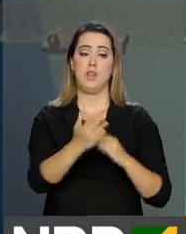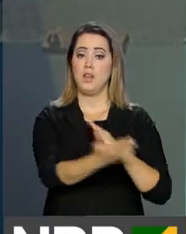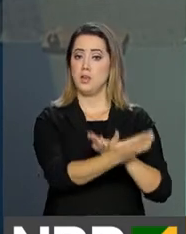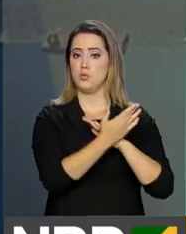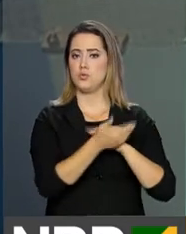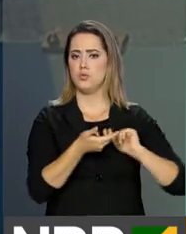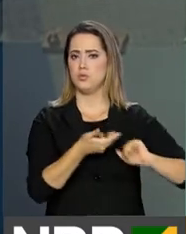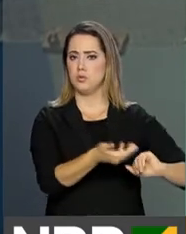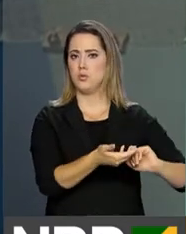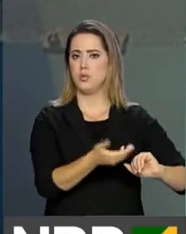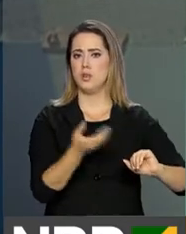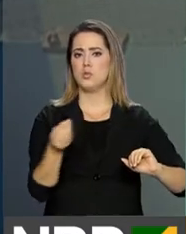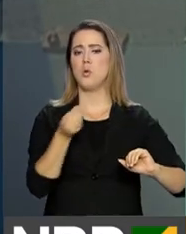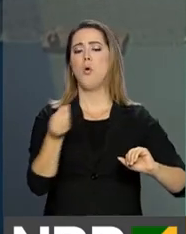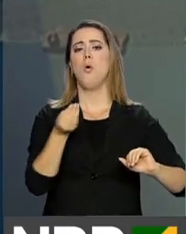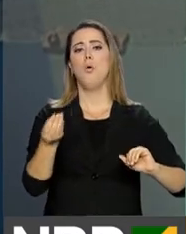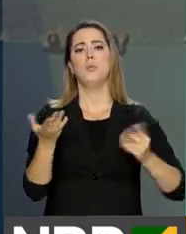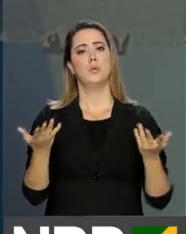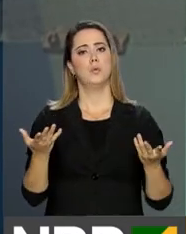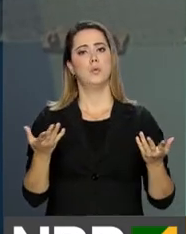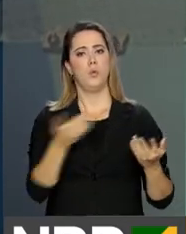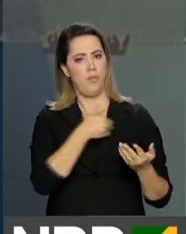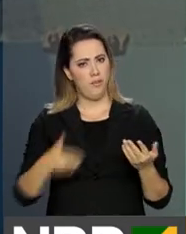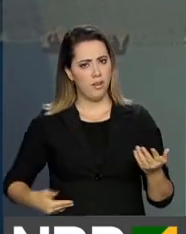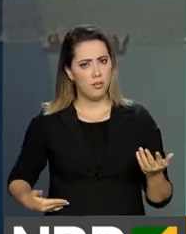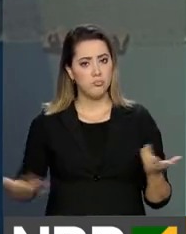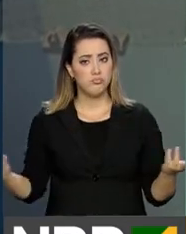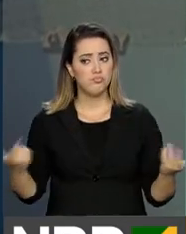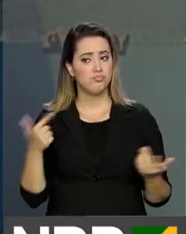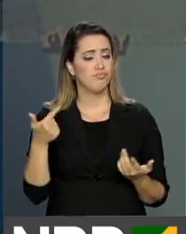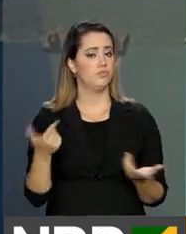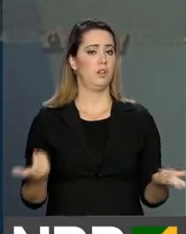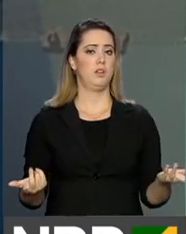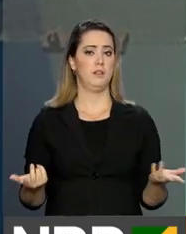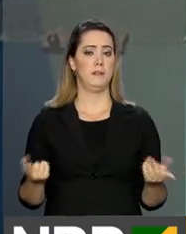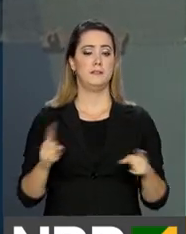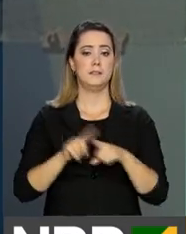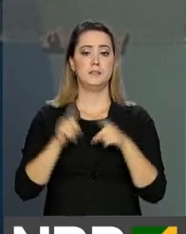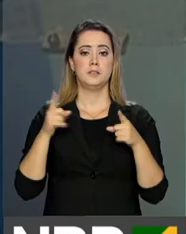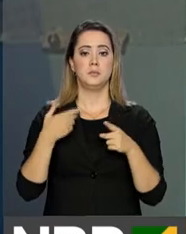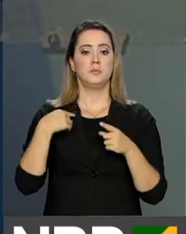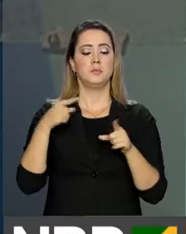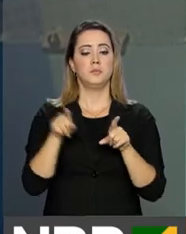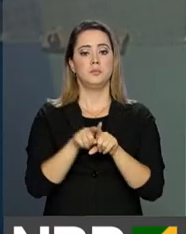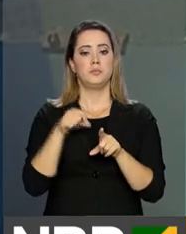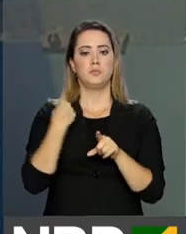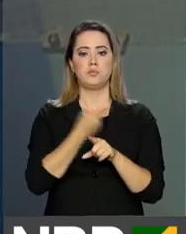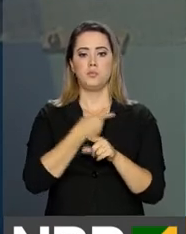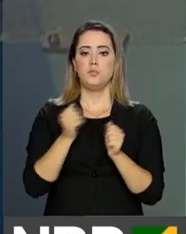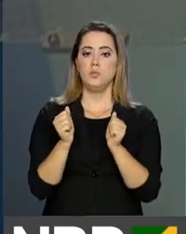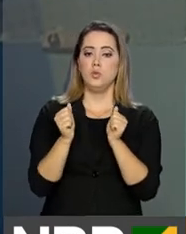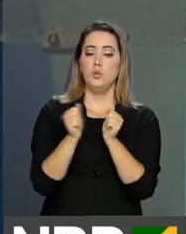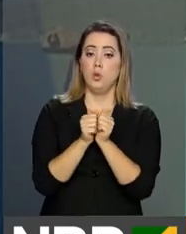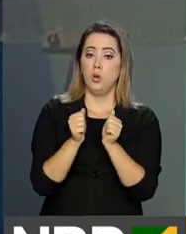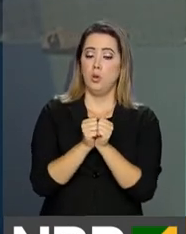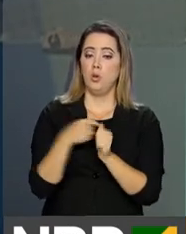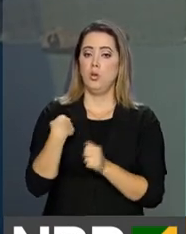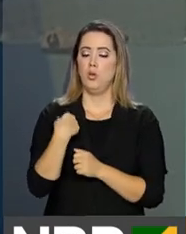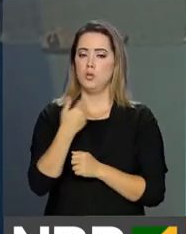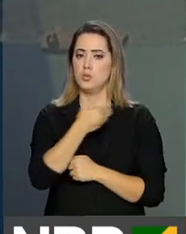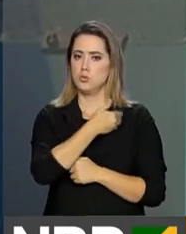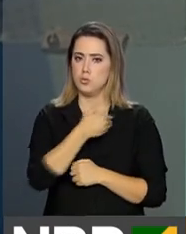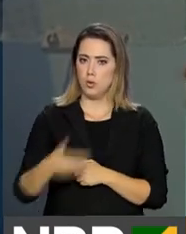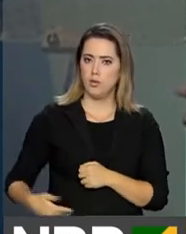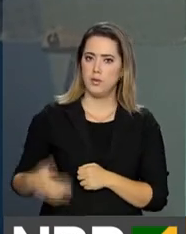o Legislativo, que sempre foi tido como uma espécie de apêndice do Executivo, no nosso governo deixou de